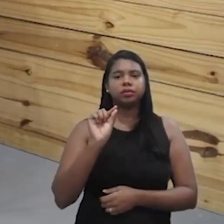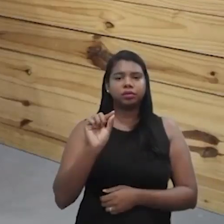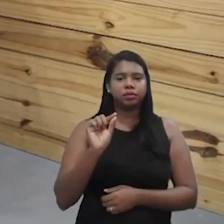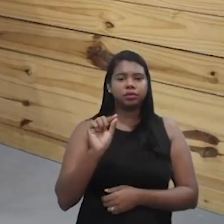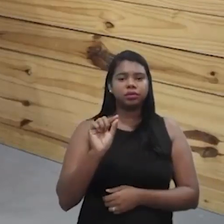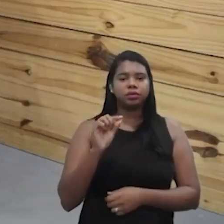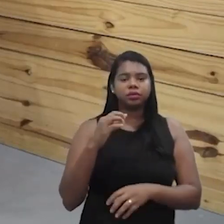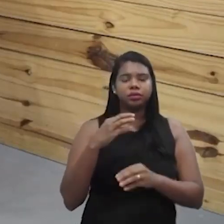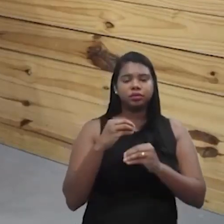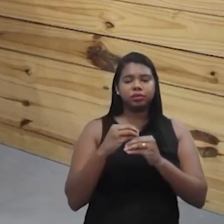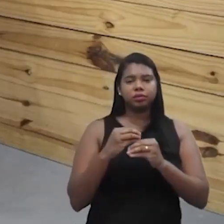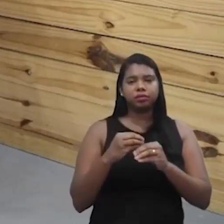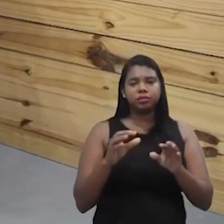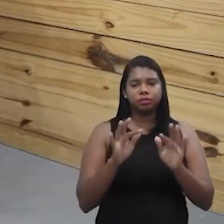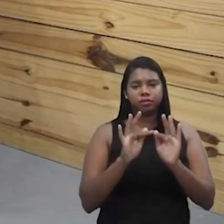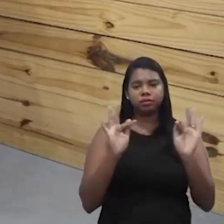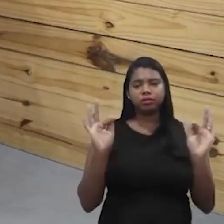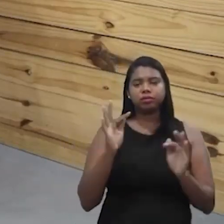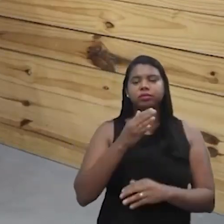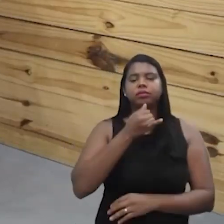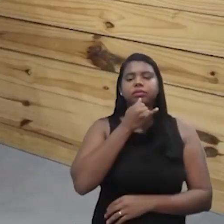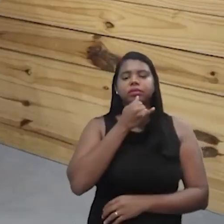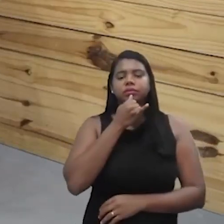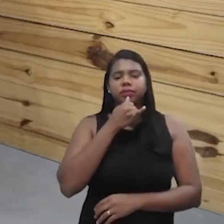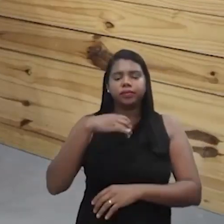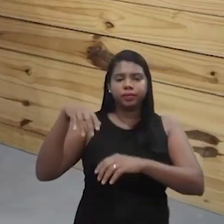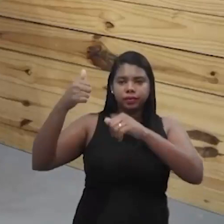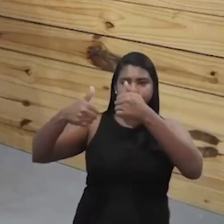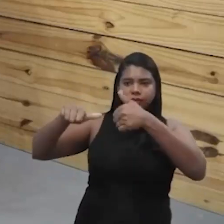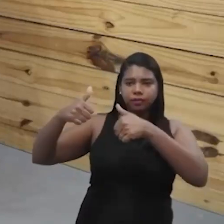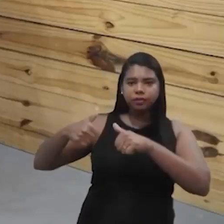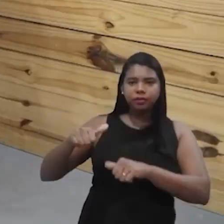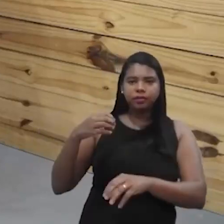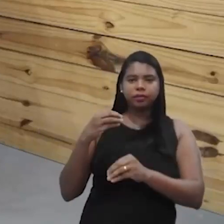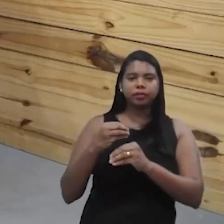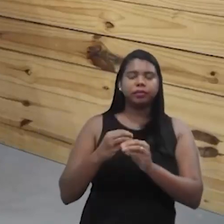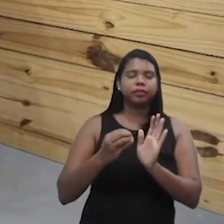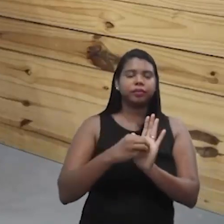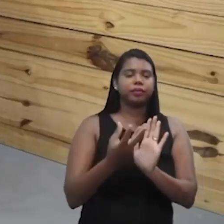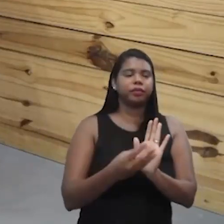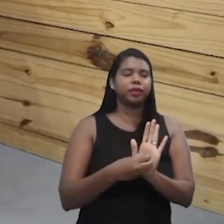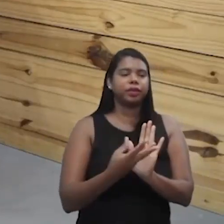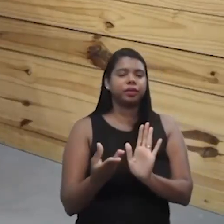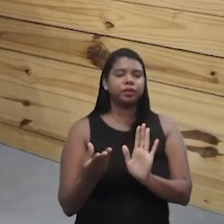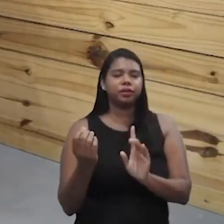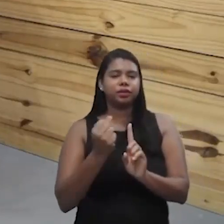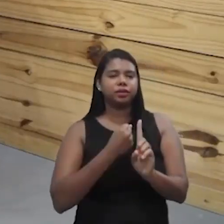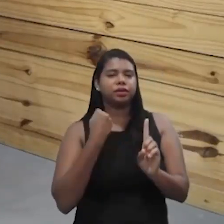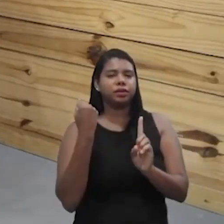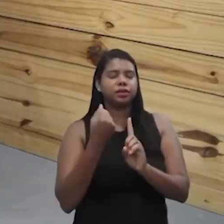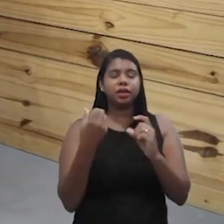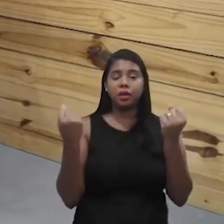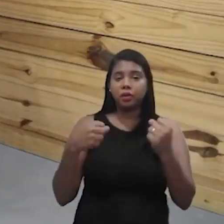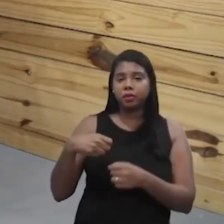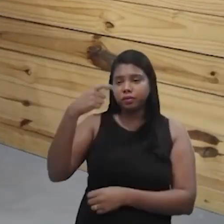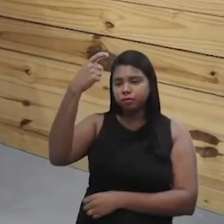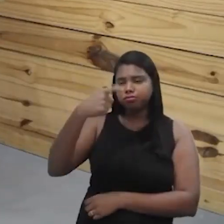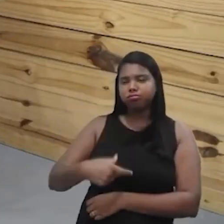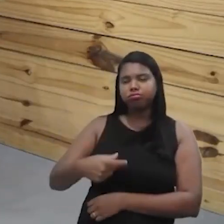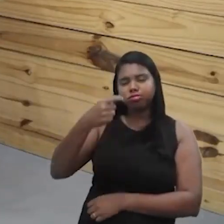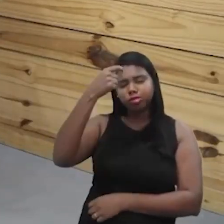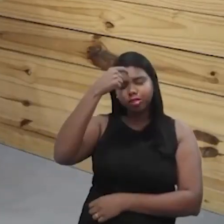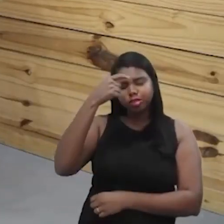para o exercício dessa função, por exemplo, como analista de mídias sociais, eu preciso ser uma pessoa que tenha um